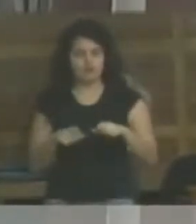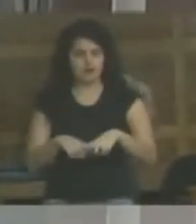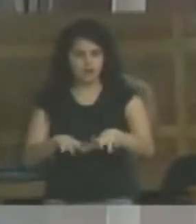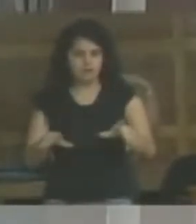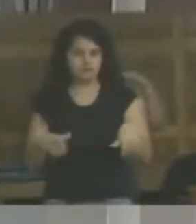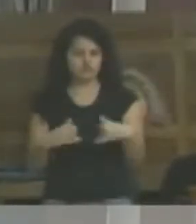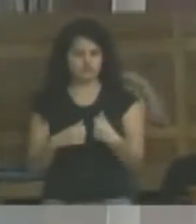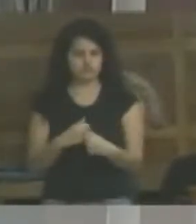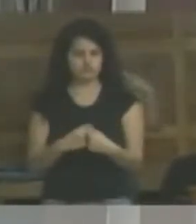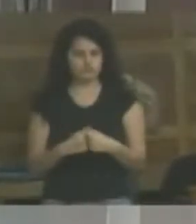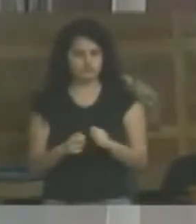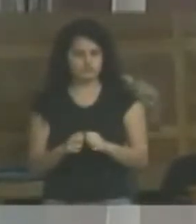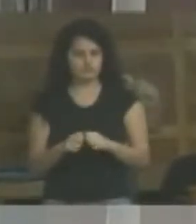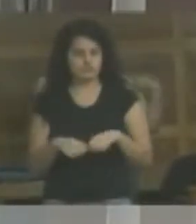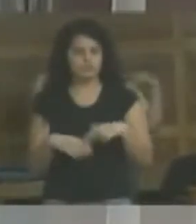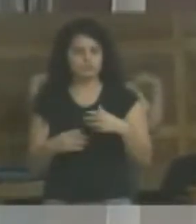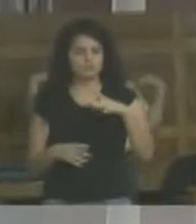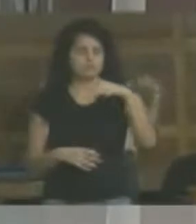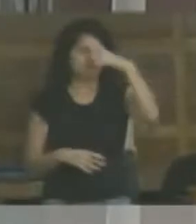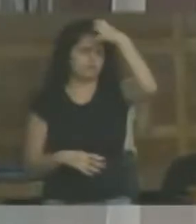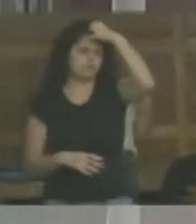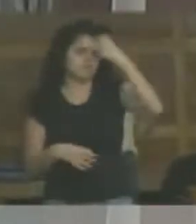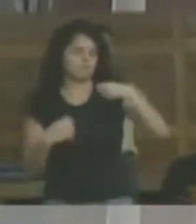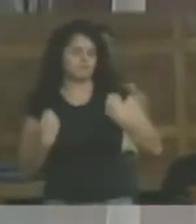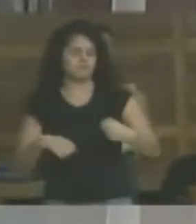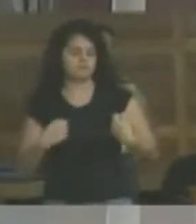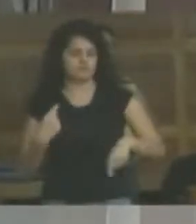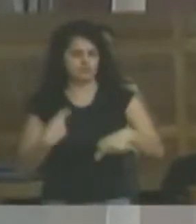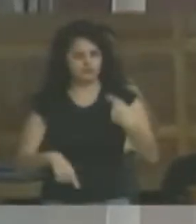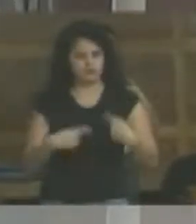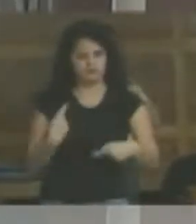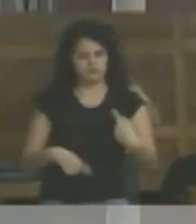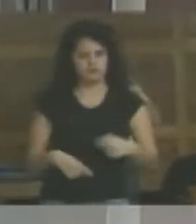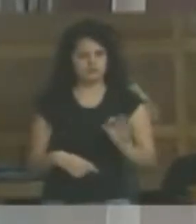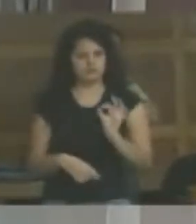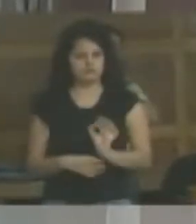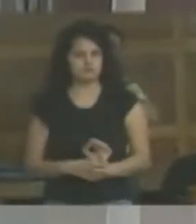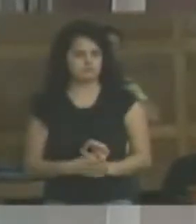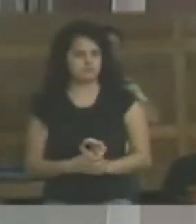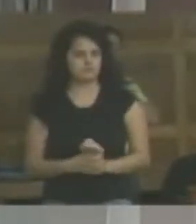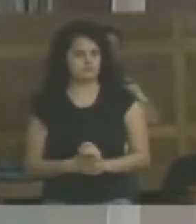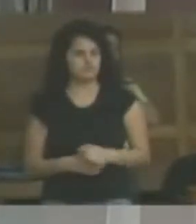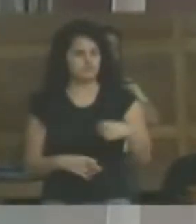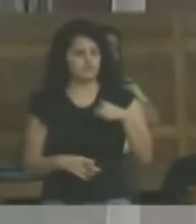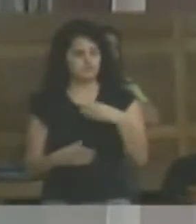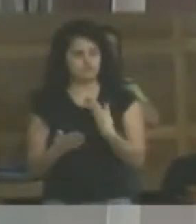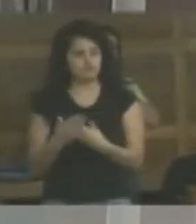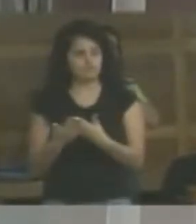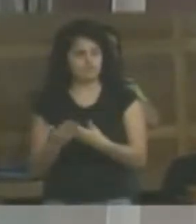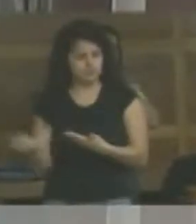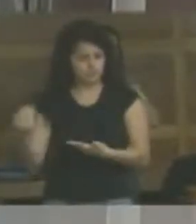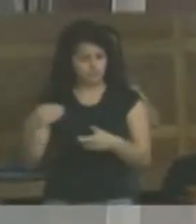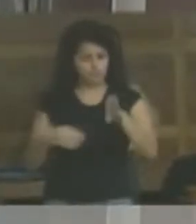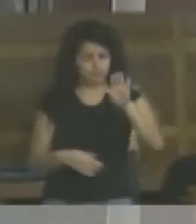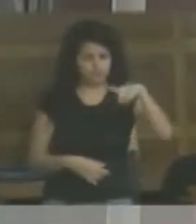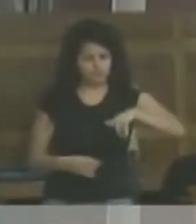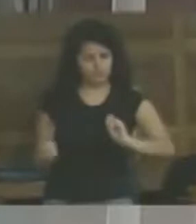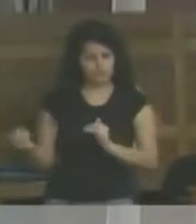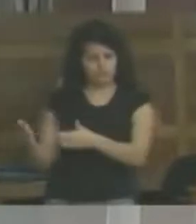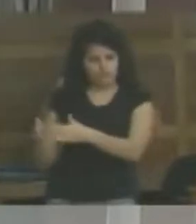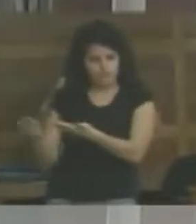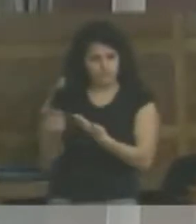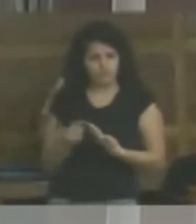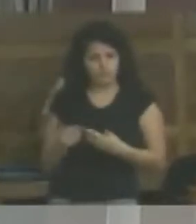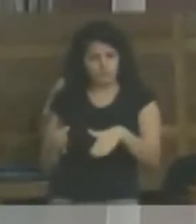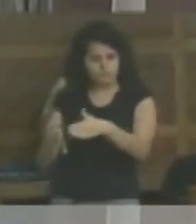o que a nossa cidade precisa, debater política olhando nos olhos. Foi isso que o pessoal aqui do colégio, lá do Brancuí, veio reivindicar, veio olhar